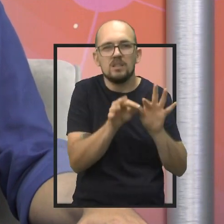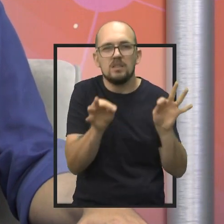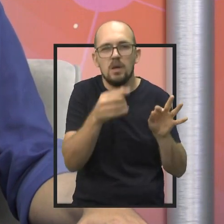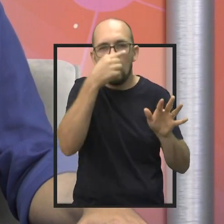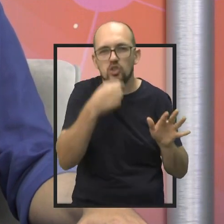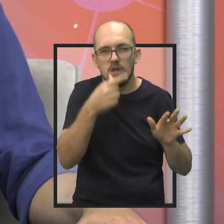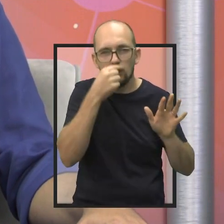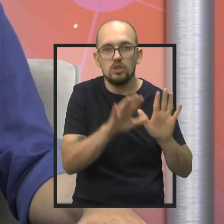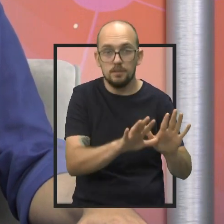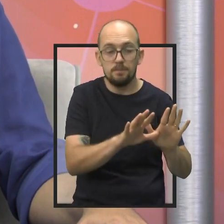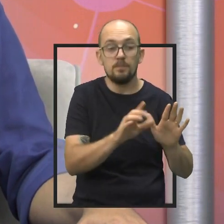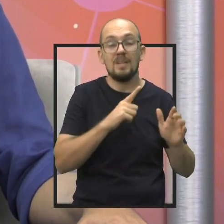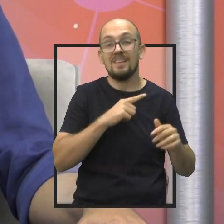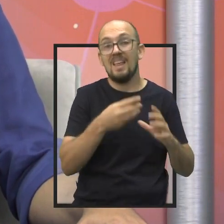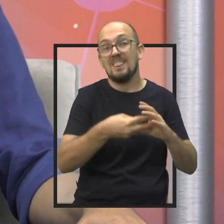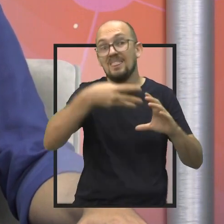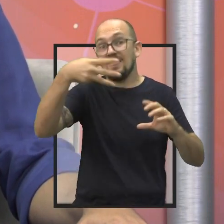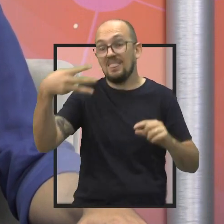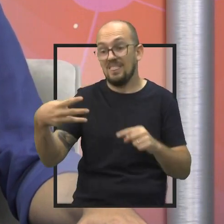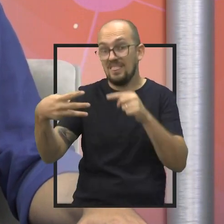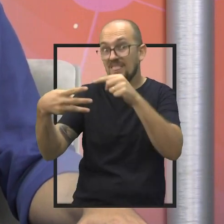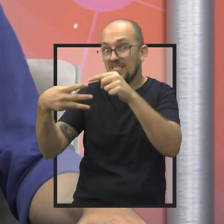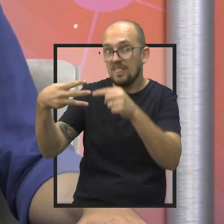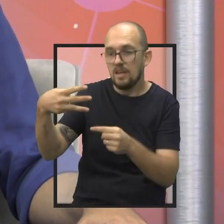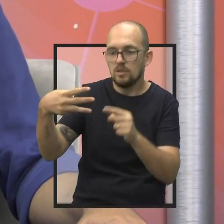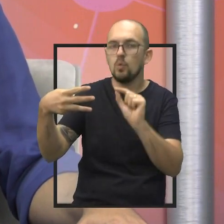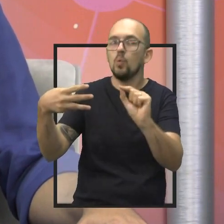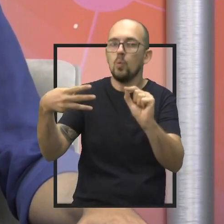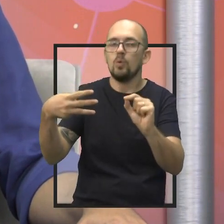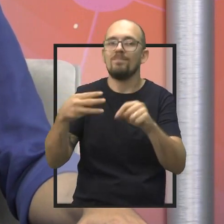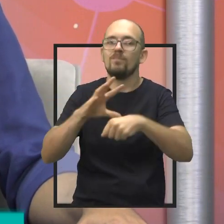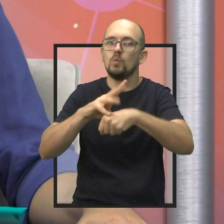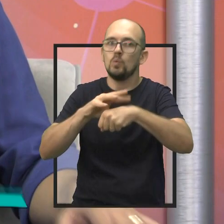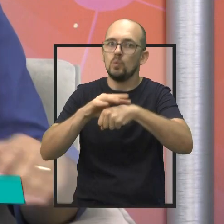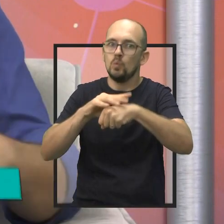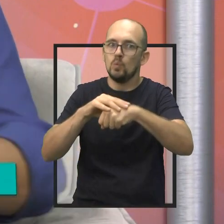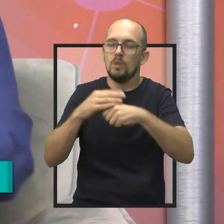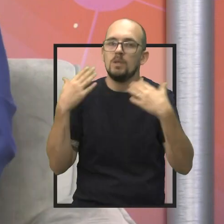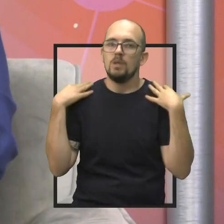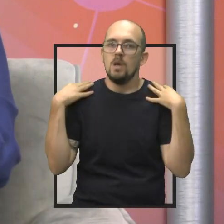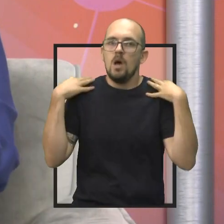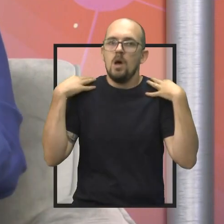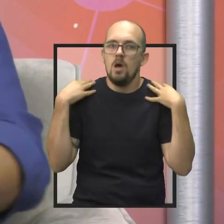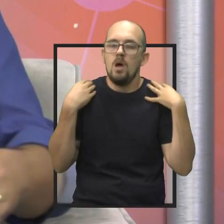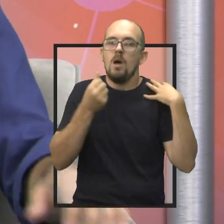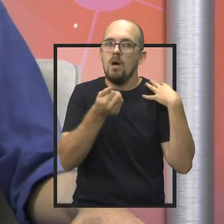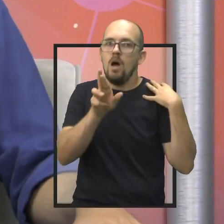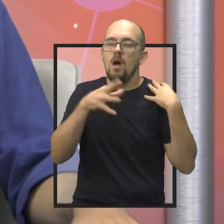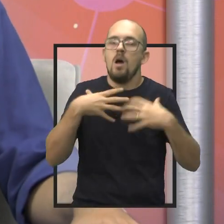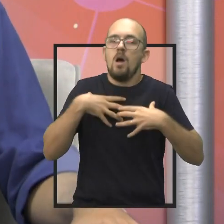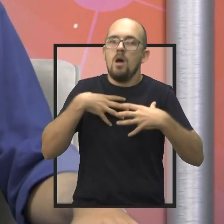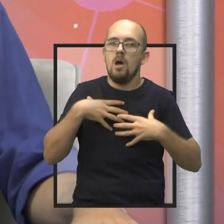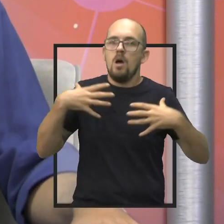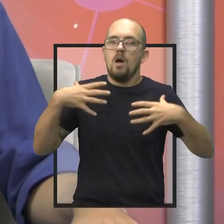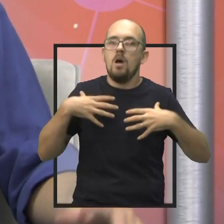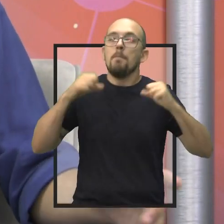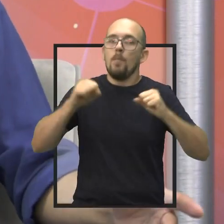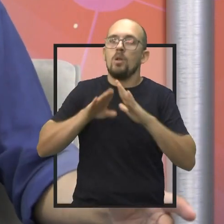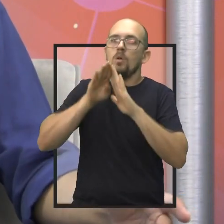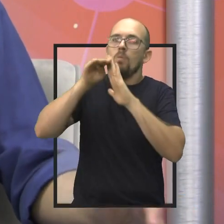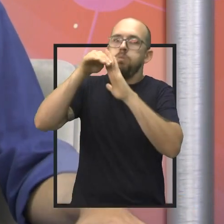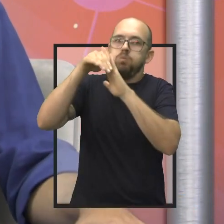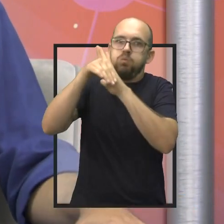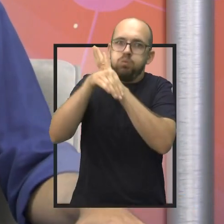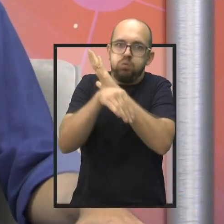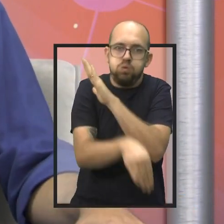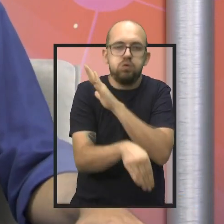três coronavírus que são responsáveis por doenças respiratórias que podem evoluir de forma grave. Então, o